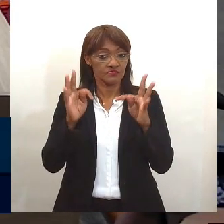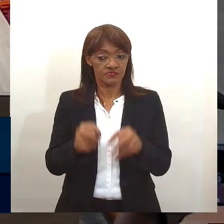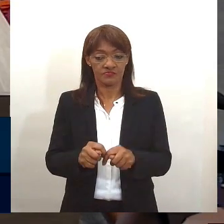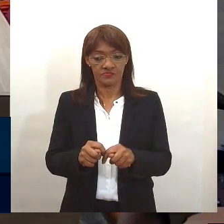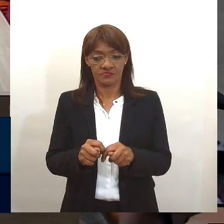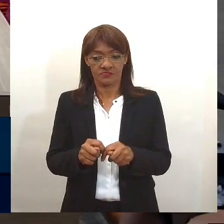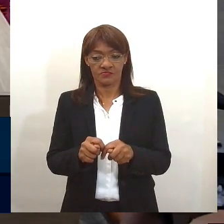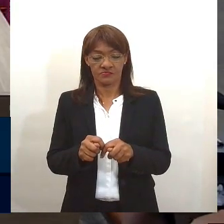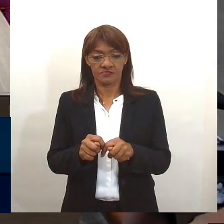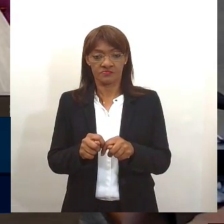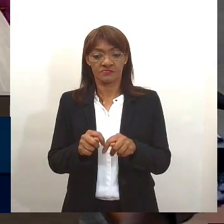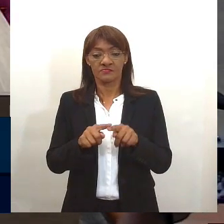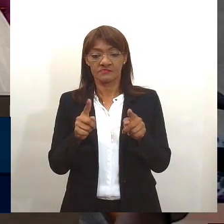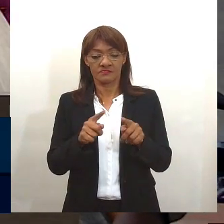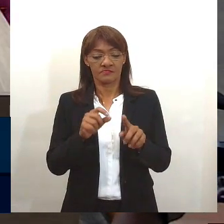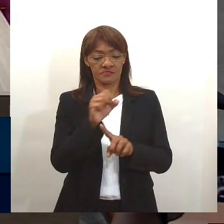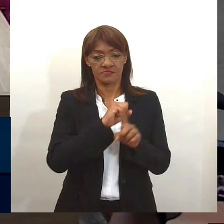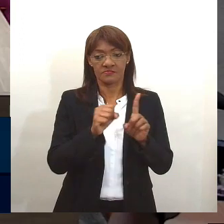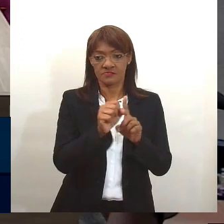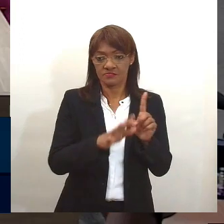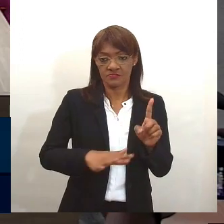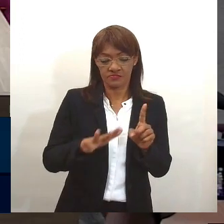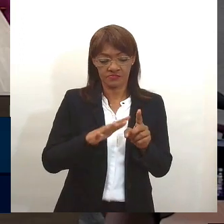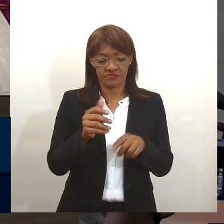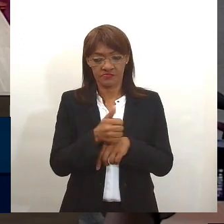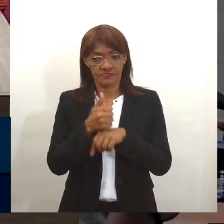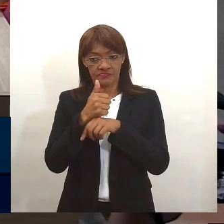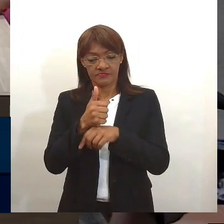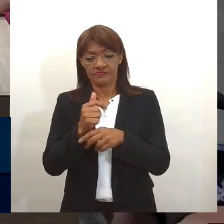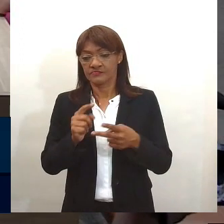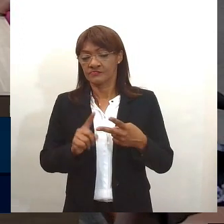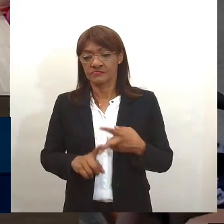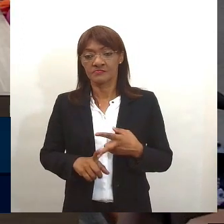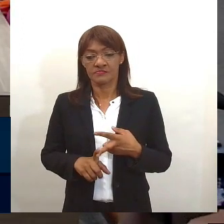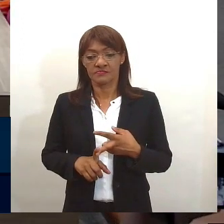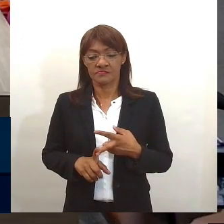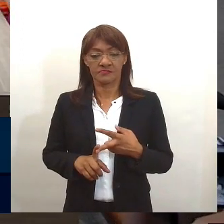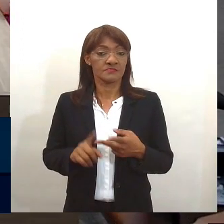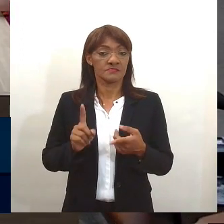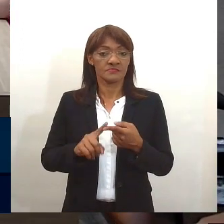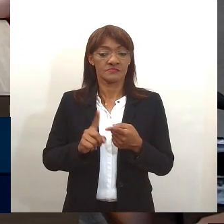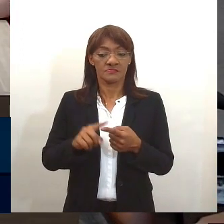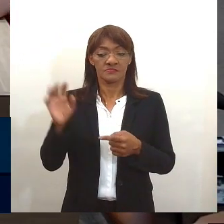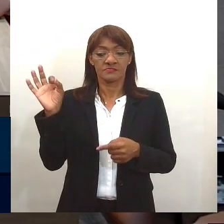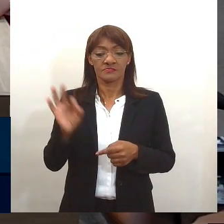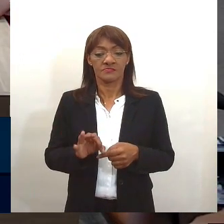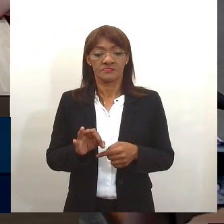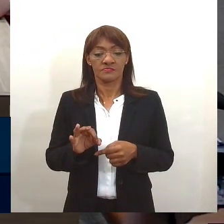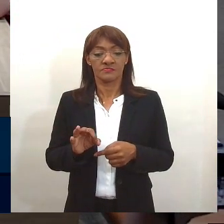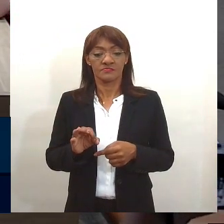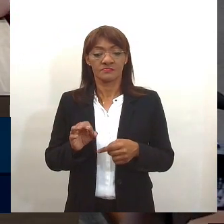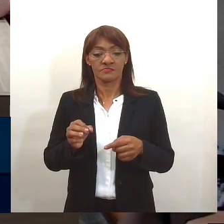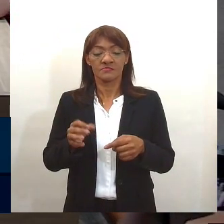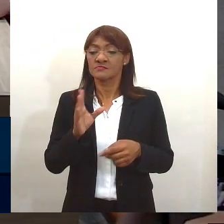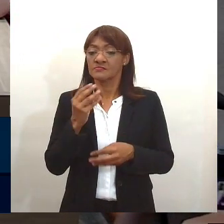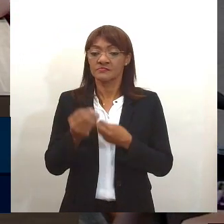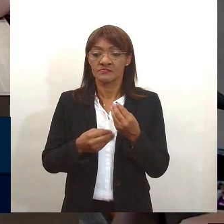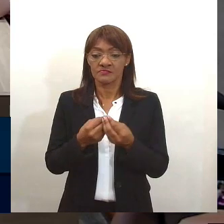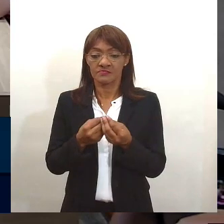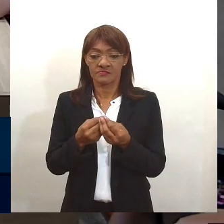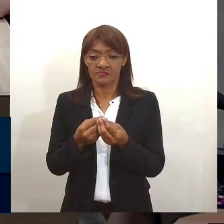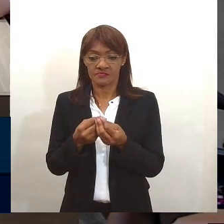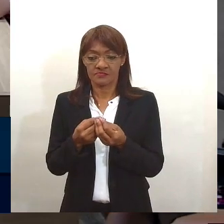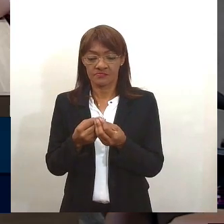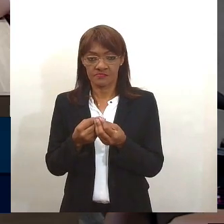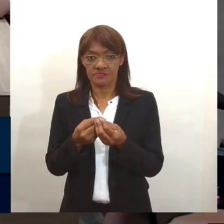teve um aumento da assistência social, do percentual da composição da despesa. Foi para Prato do Povo,